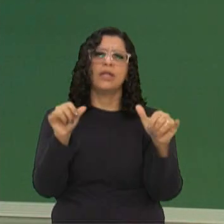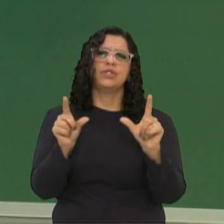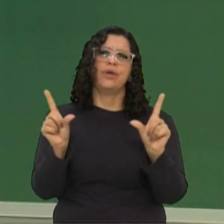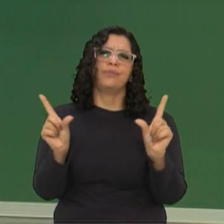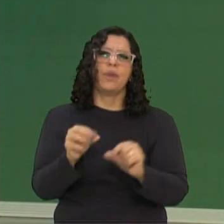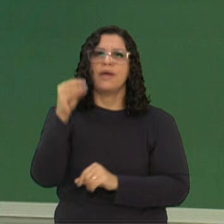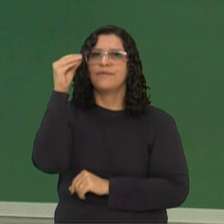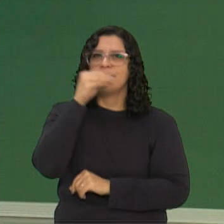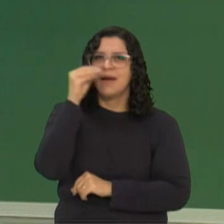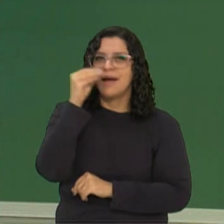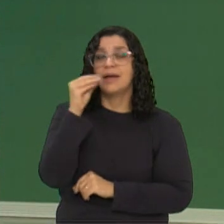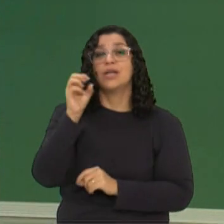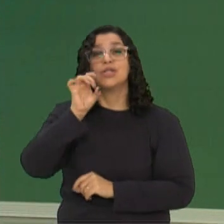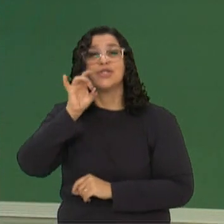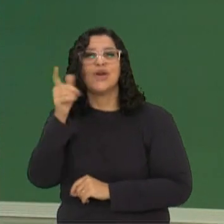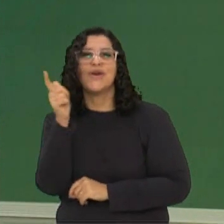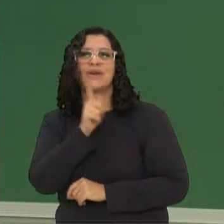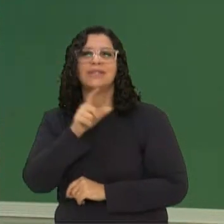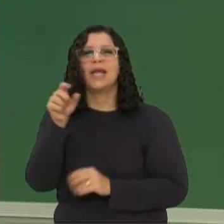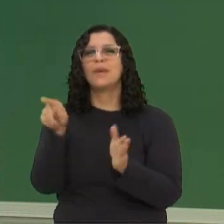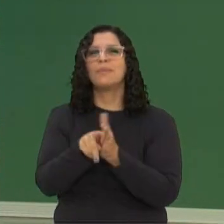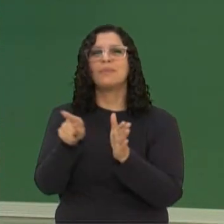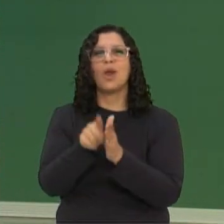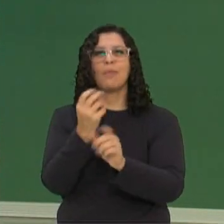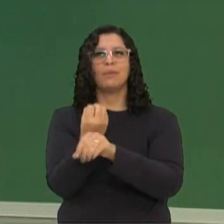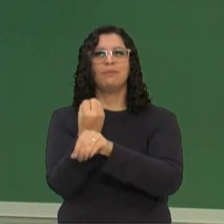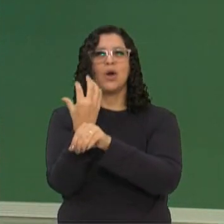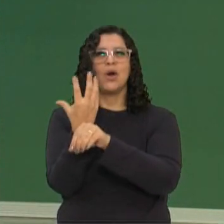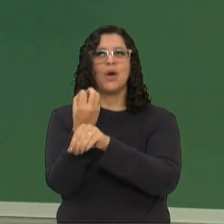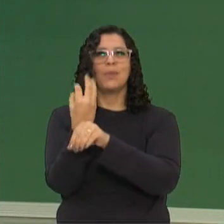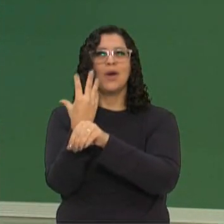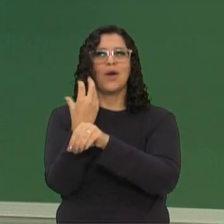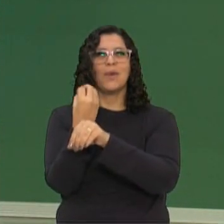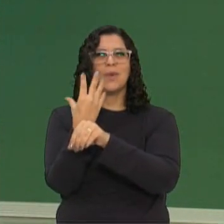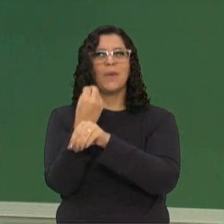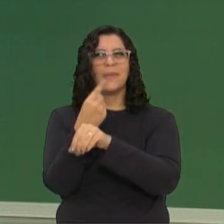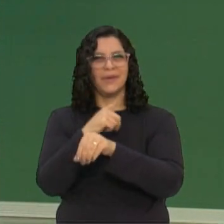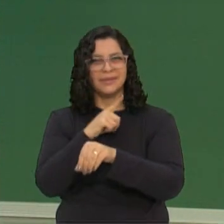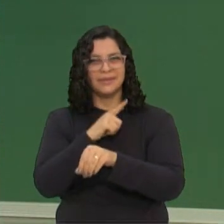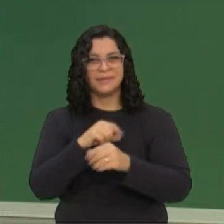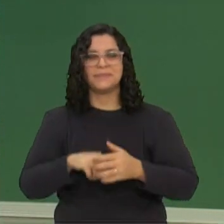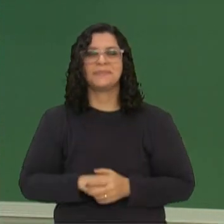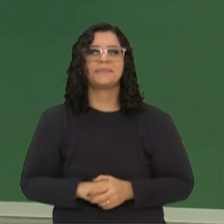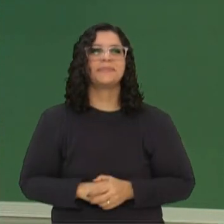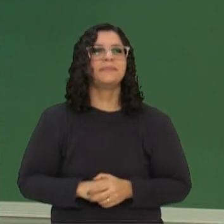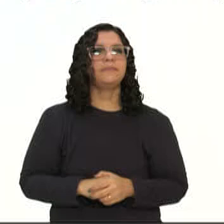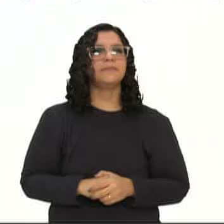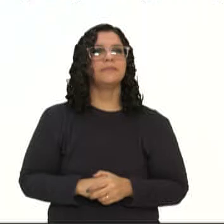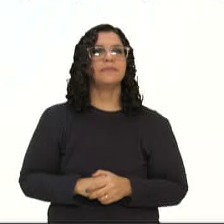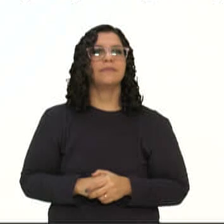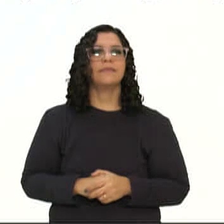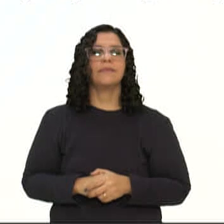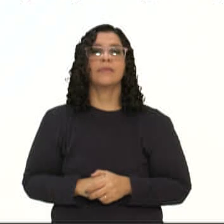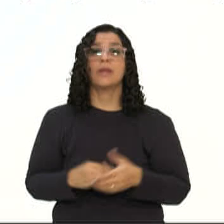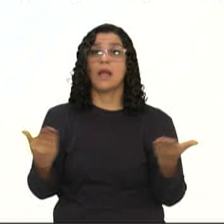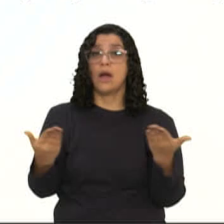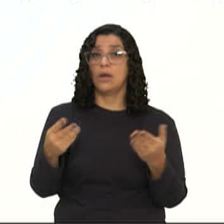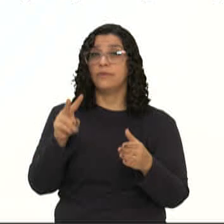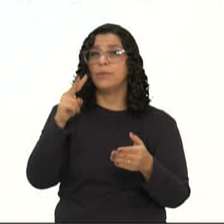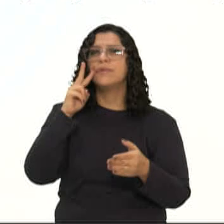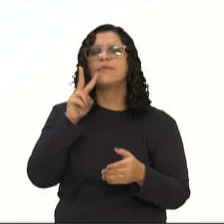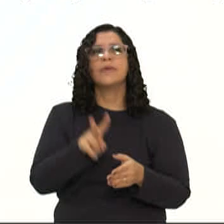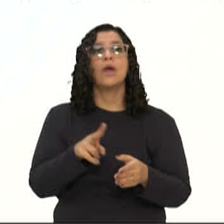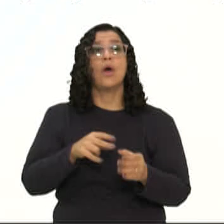né, suficiente para iluminar só o farol. Aí depois passa. Vamos ver aqui então. Nesse caso,